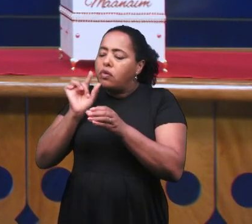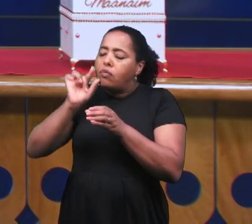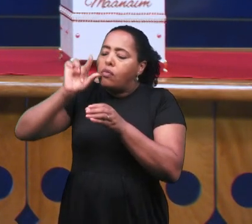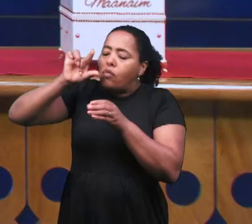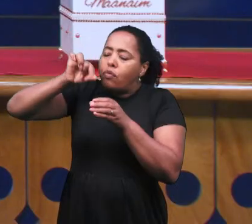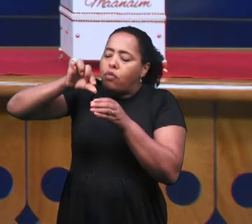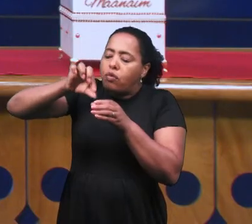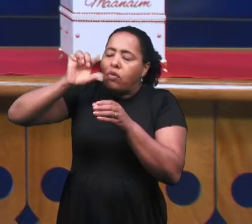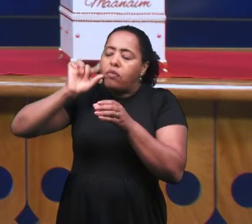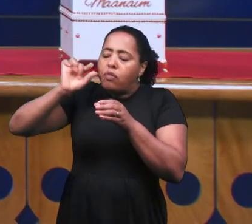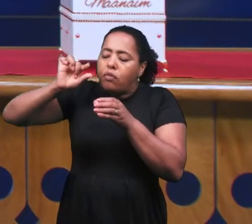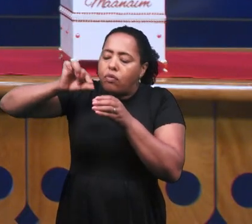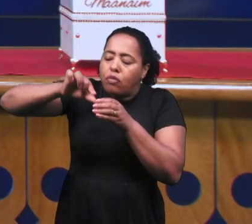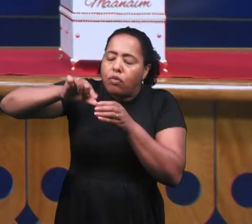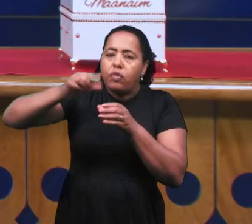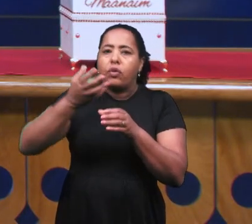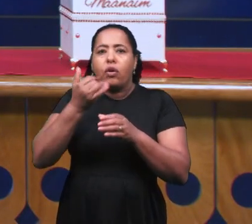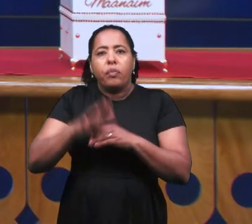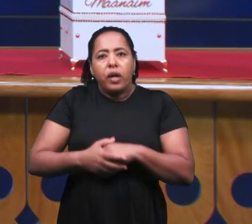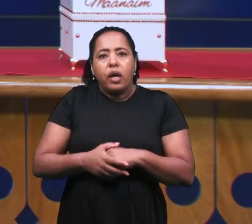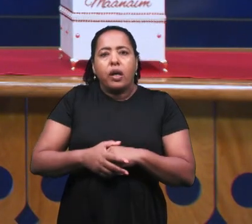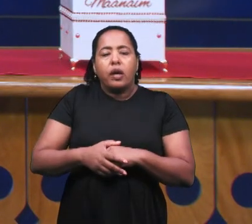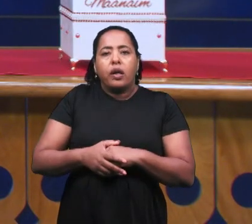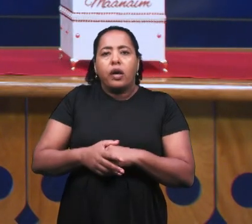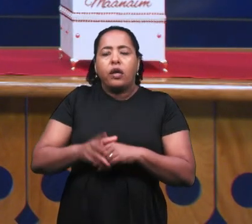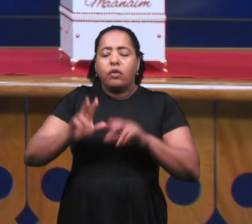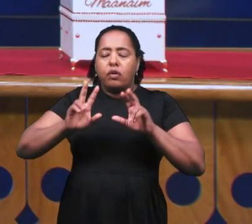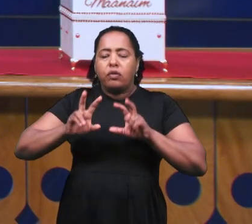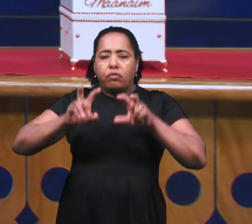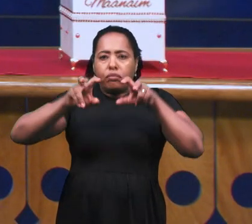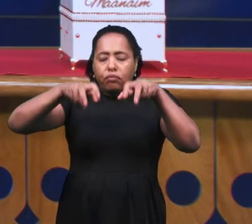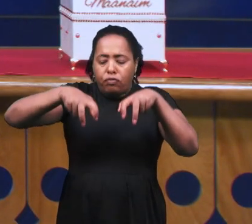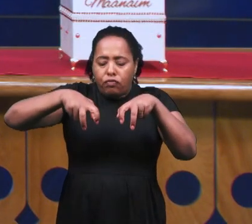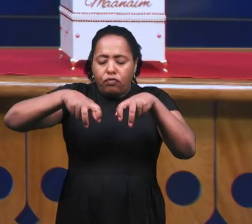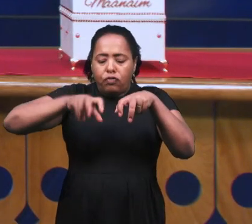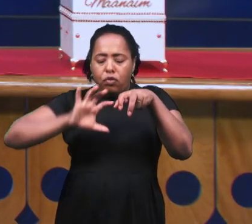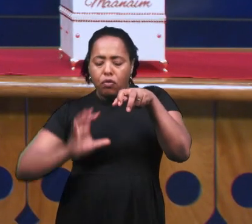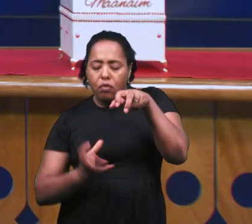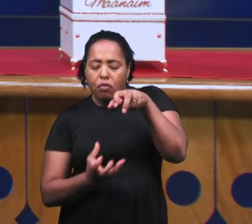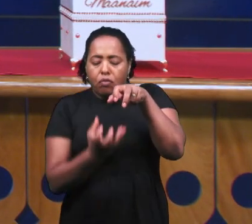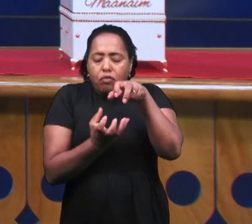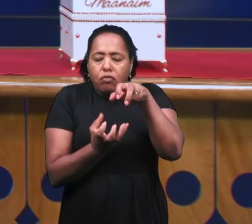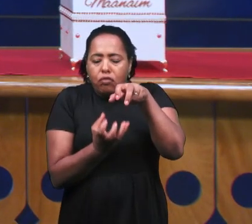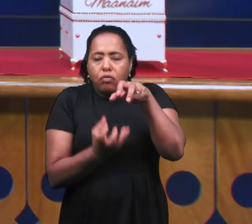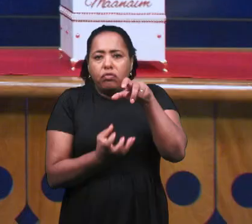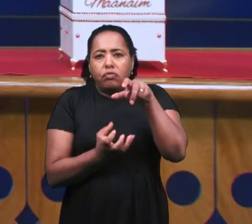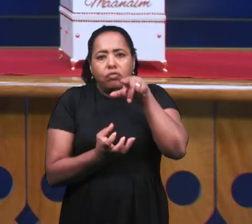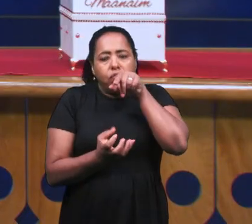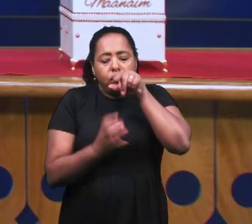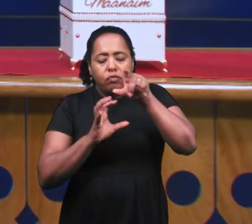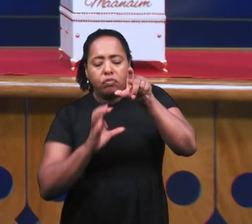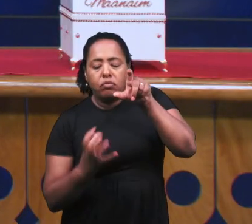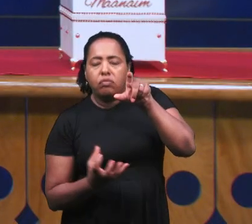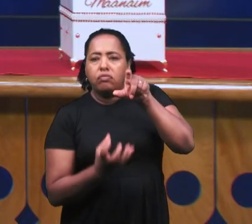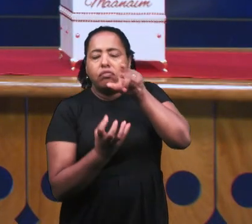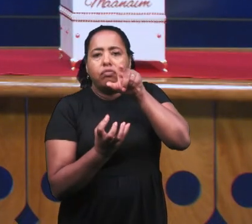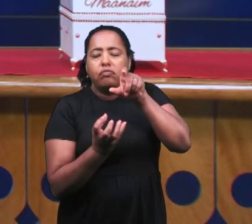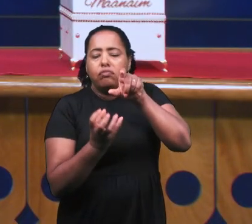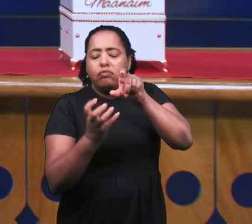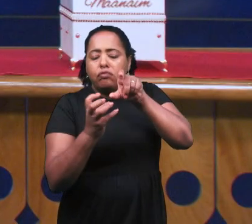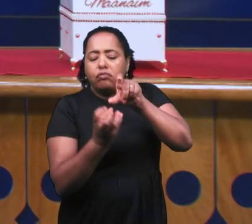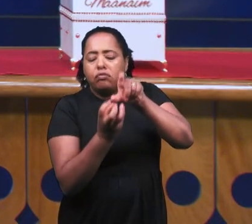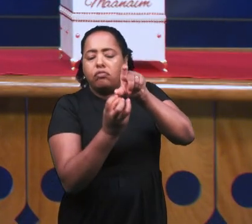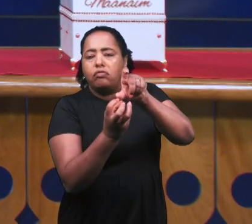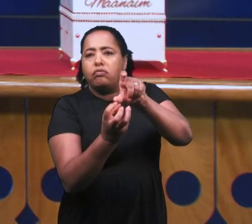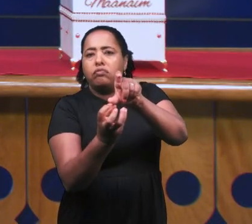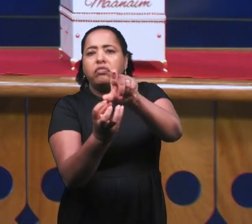Por exemplo, o caso da cegonha, né? A cegonha, ela chocou ali, ela só sai quando o filhote